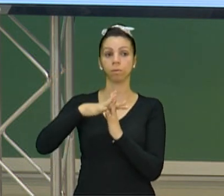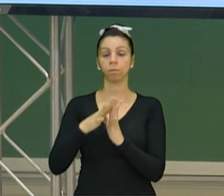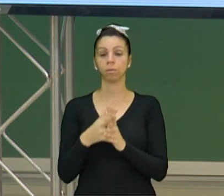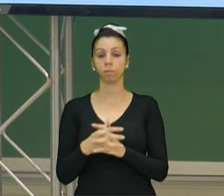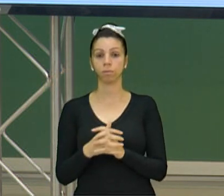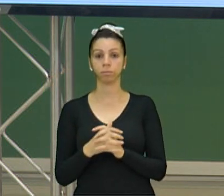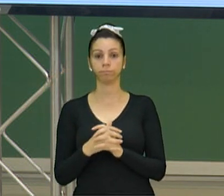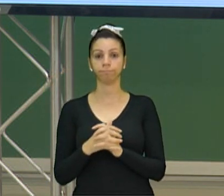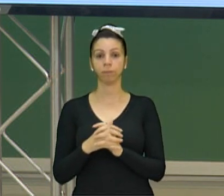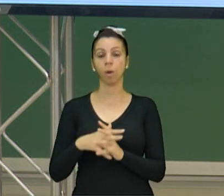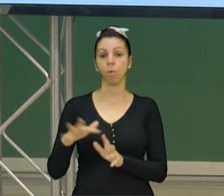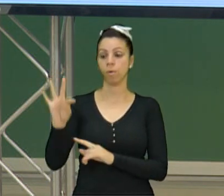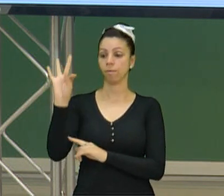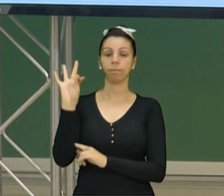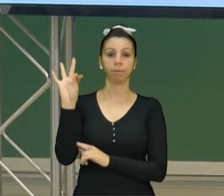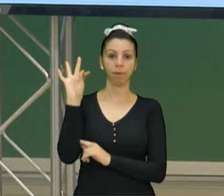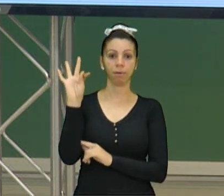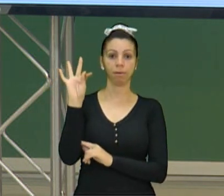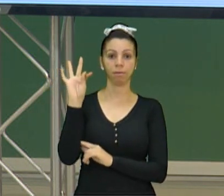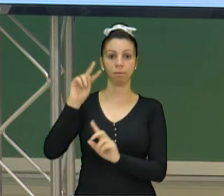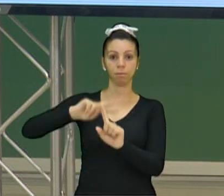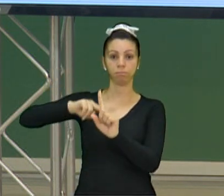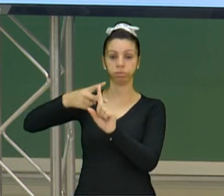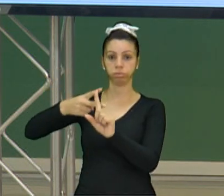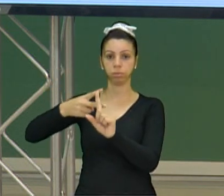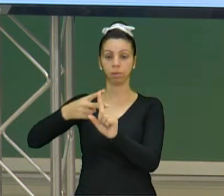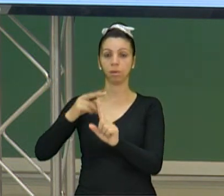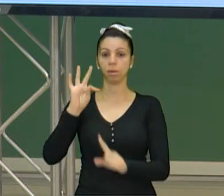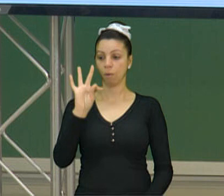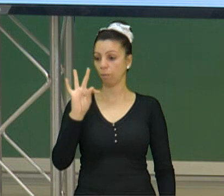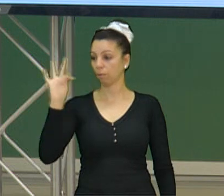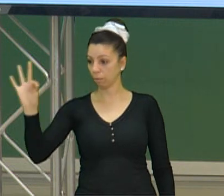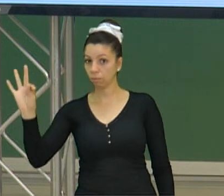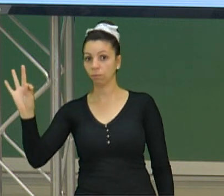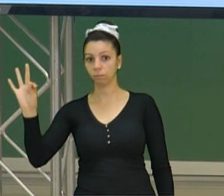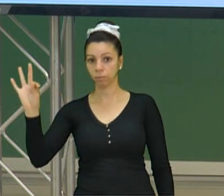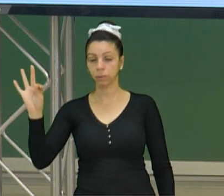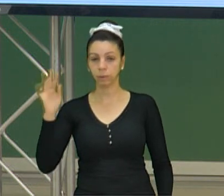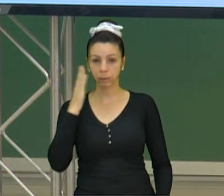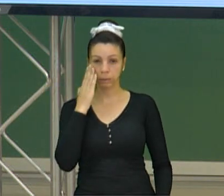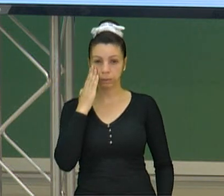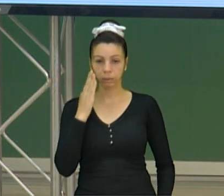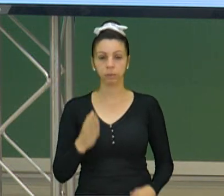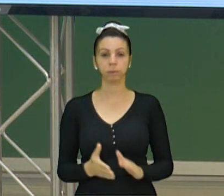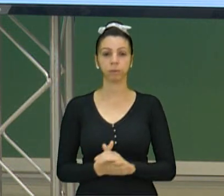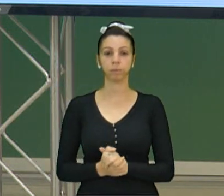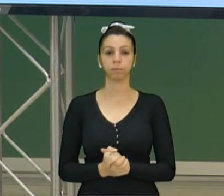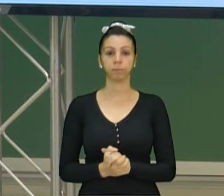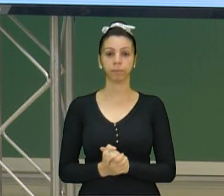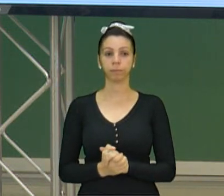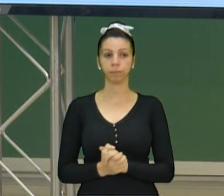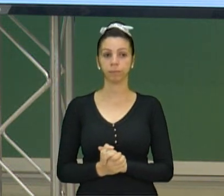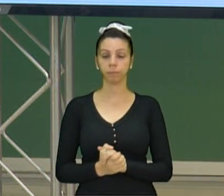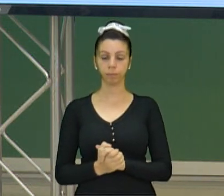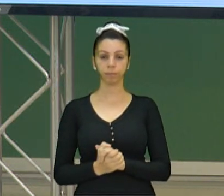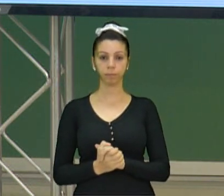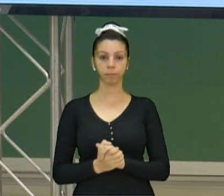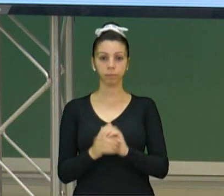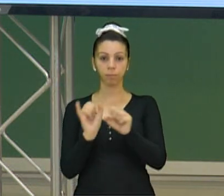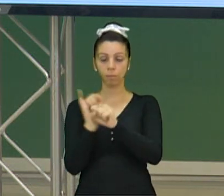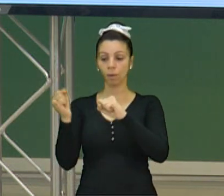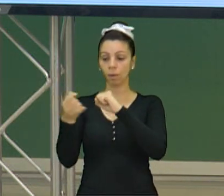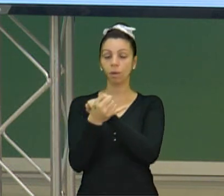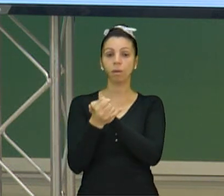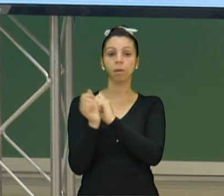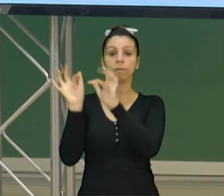T, aqui no thin eu dobrei o N, ok? Quando o adjetivo já termina em E, que é o caso do